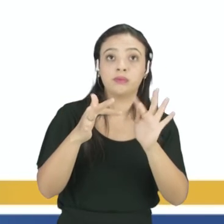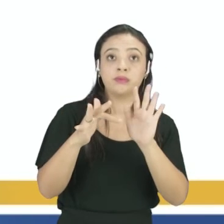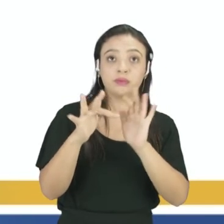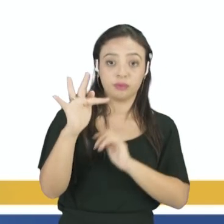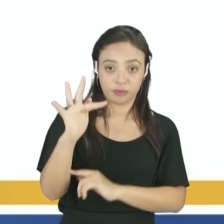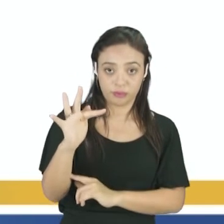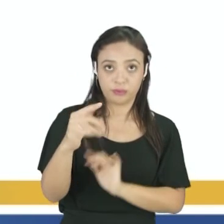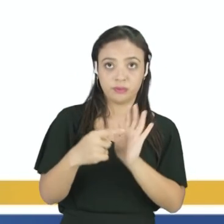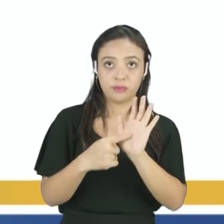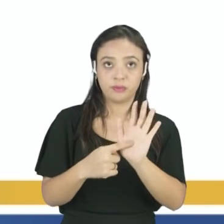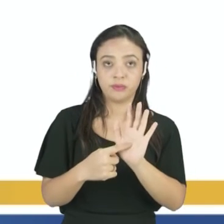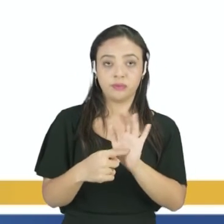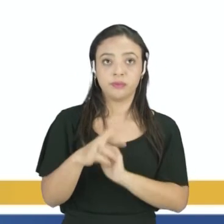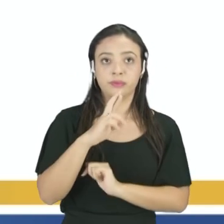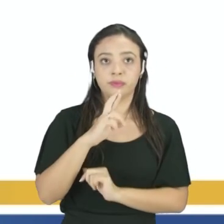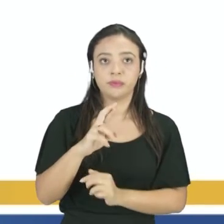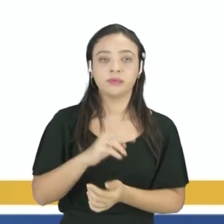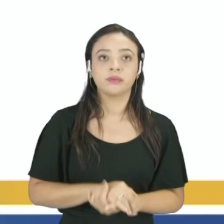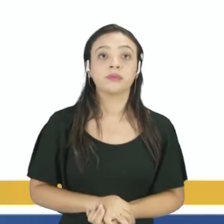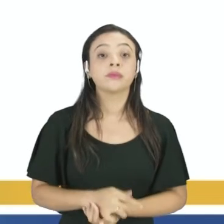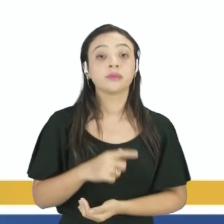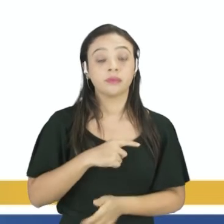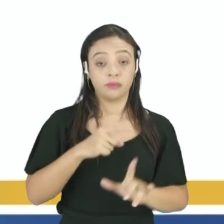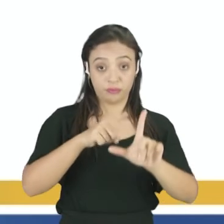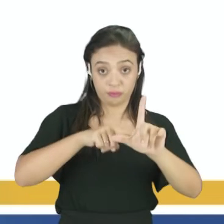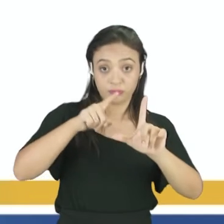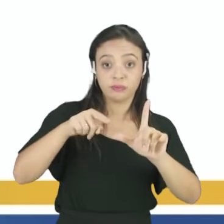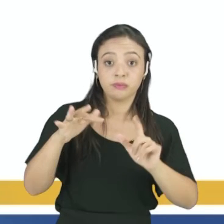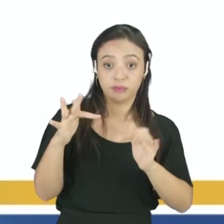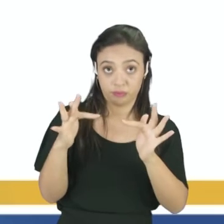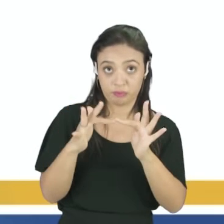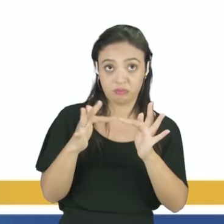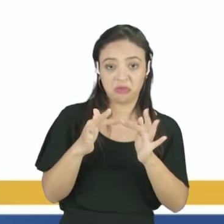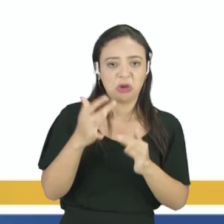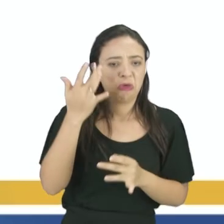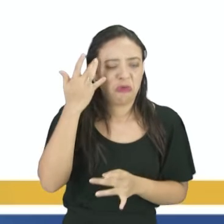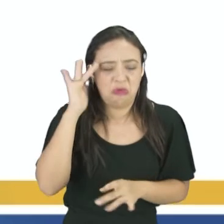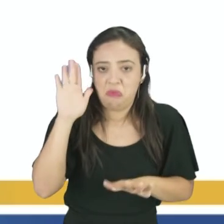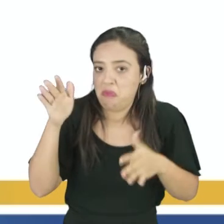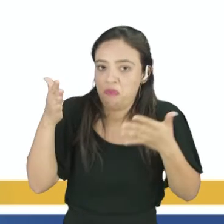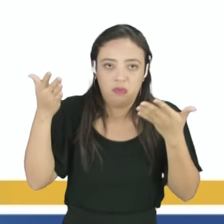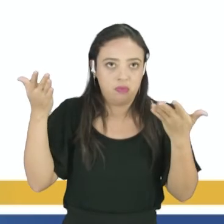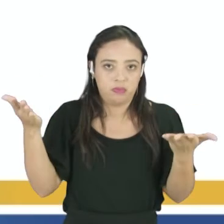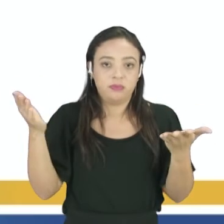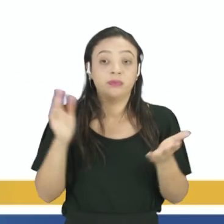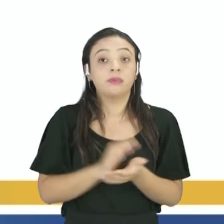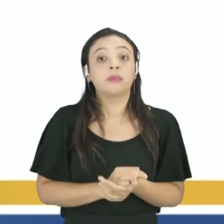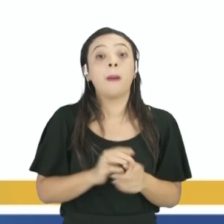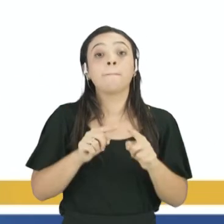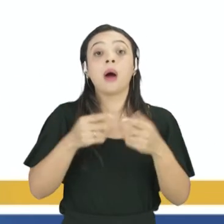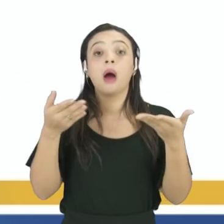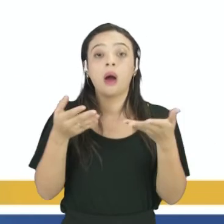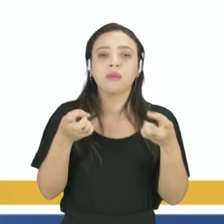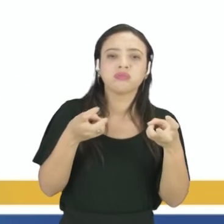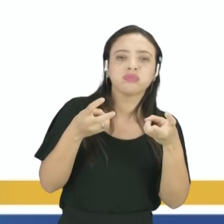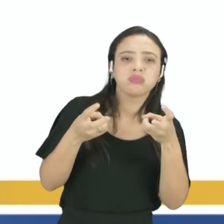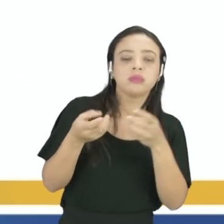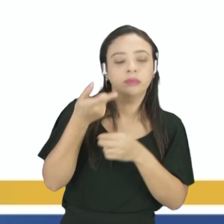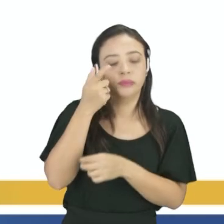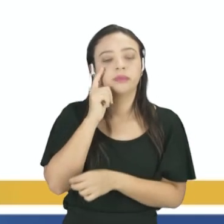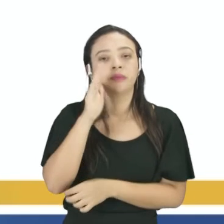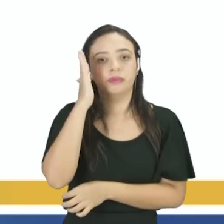seguir e responda. Então aqui eu tenho o gráfico dessa função, que eu não faço ideia que função que é, mas eu vou analisar os pontos e vou ter uma